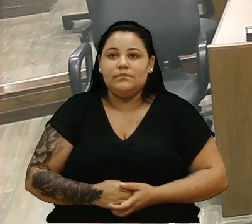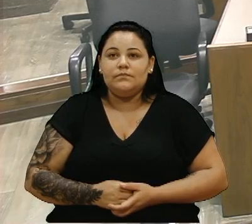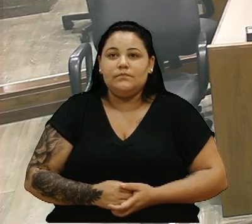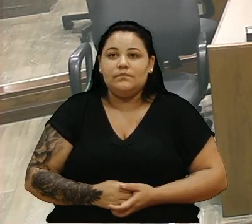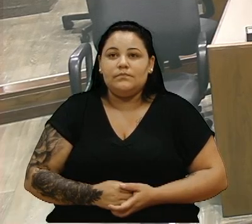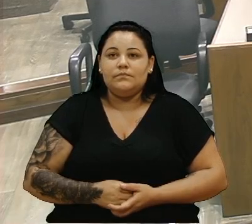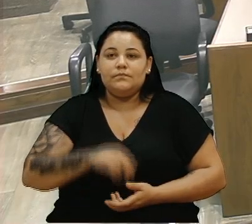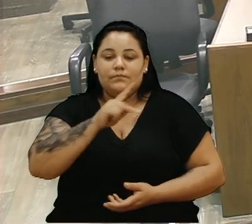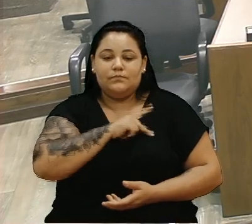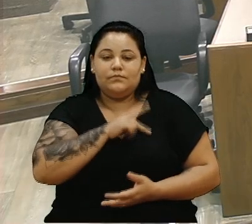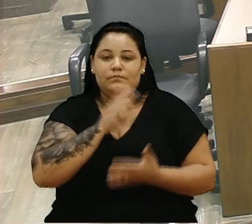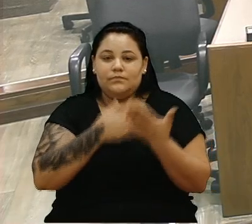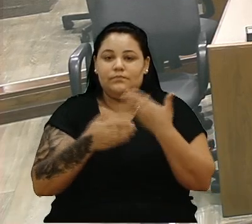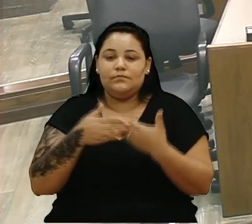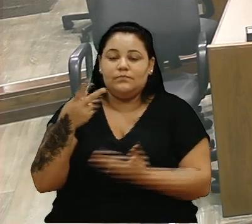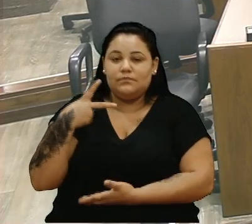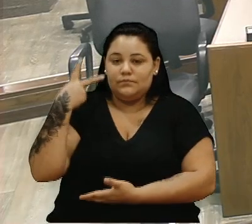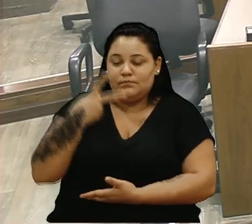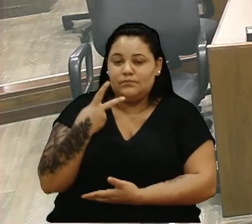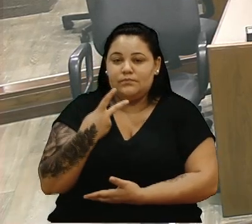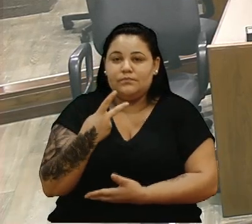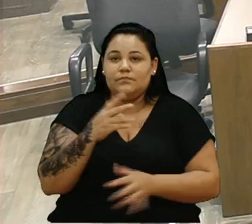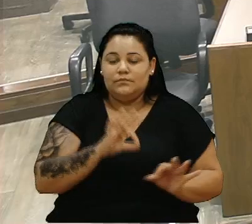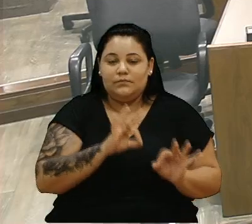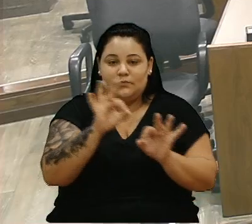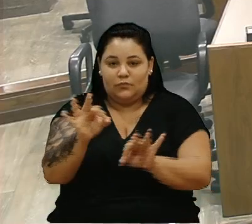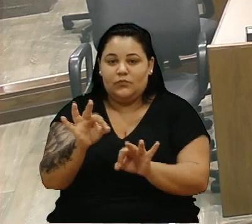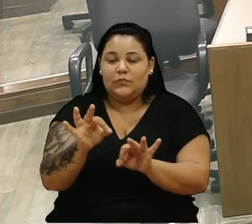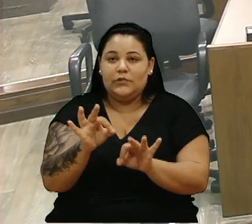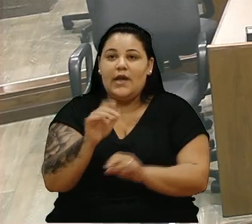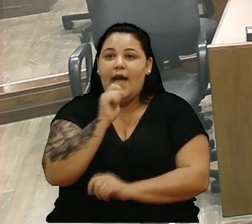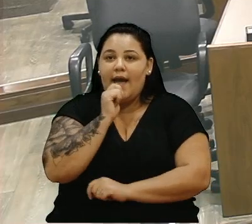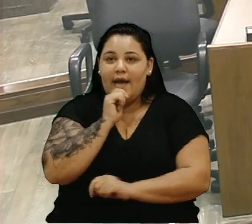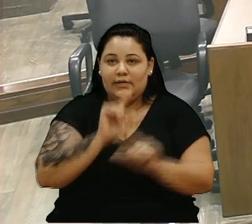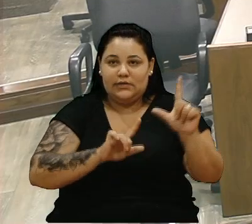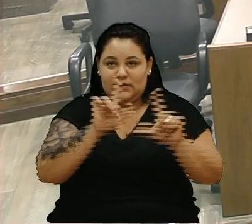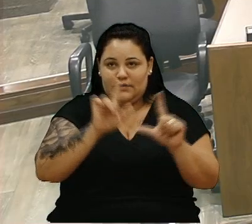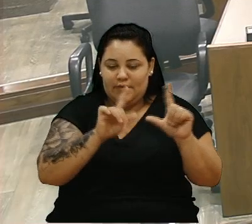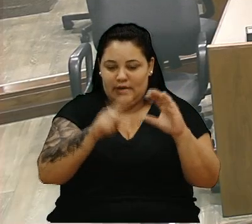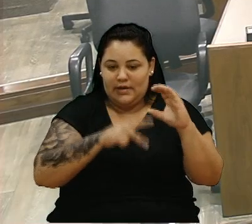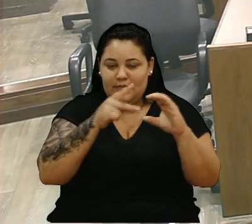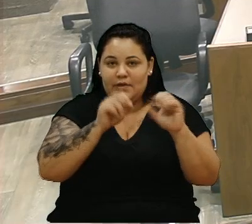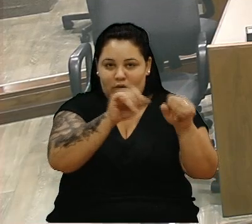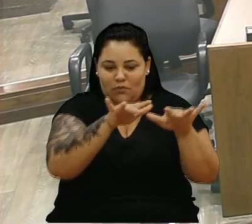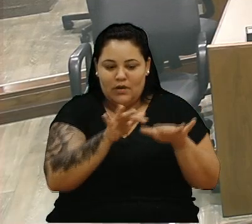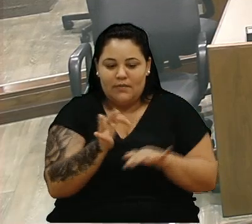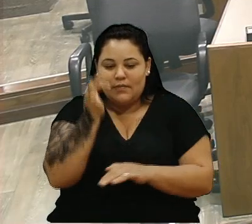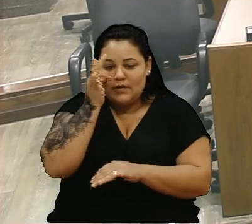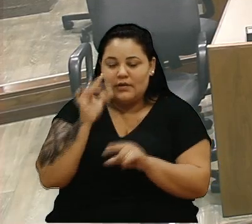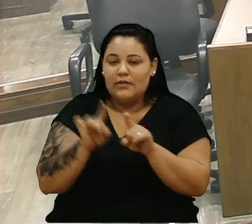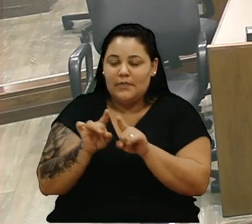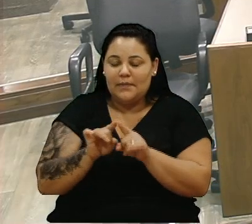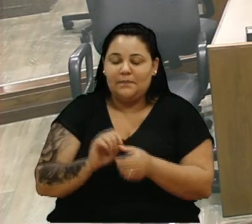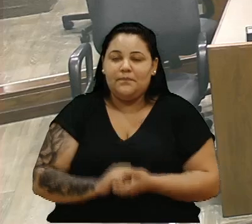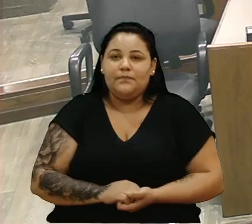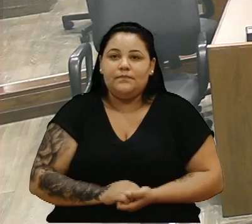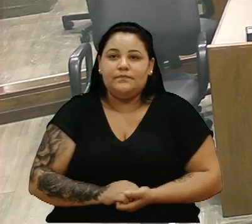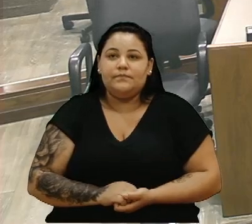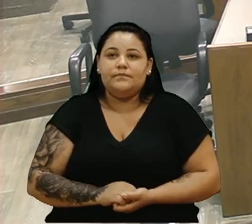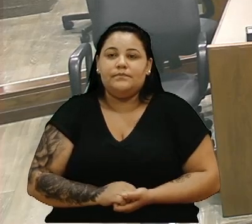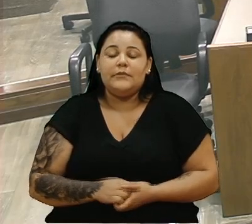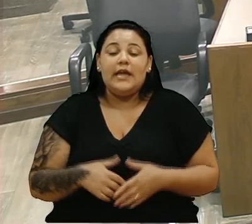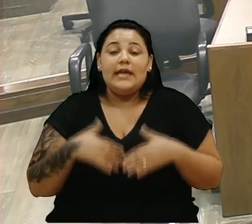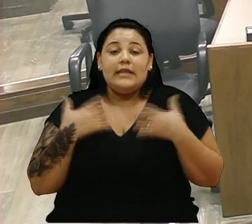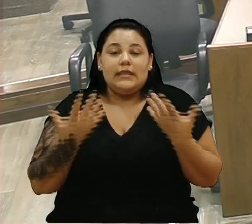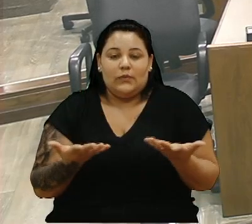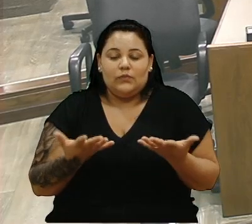Senhor presidente, senhores vereadores, pessoal que nos assiste ainda aqui na TV, no plenário, pessoal da TV Câmara.